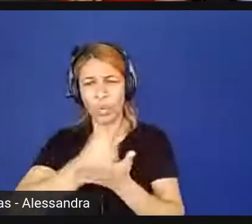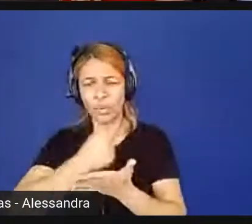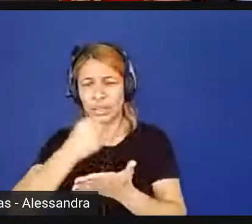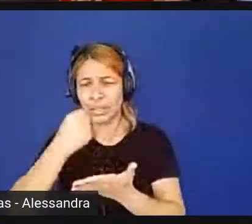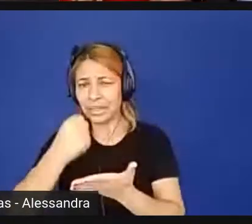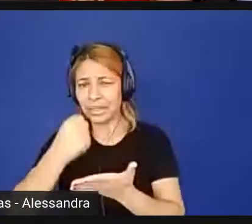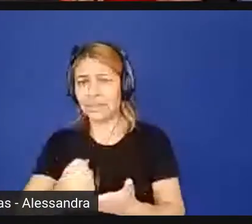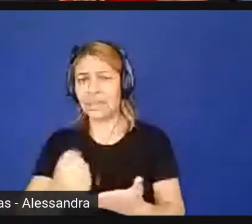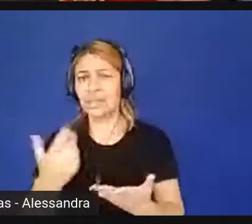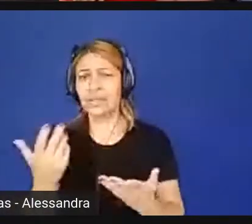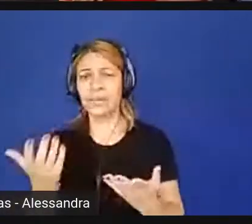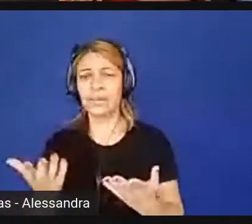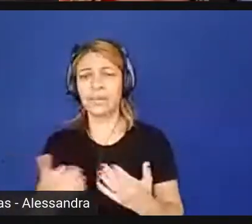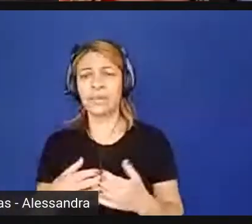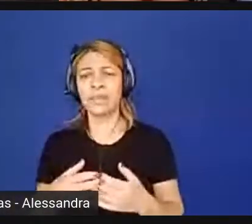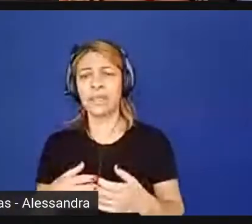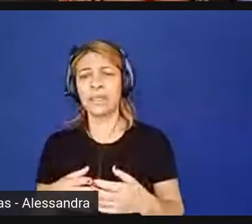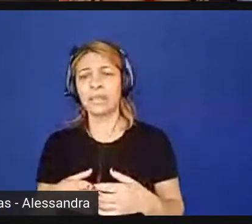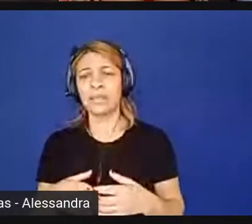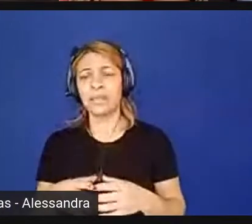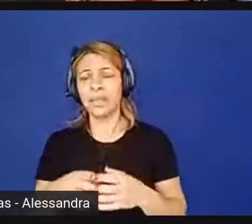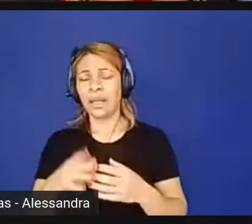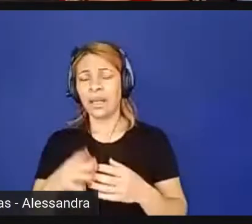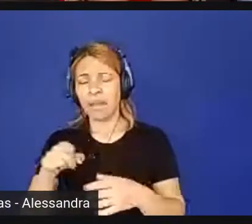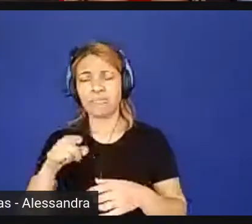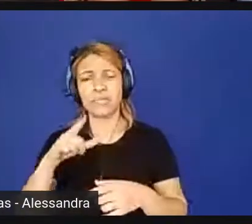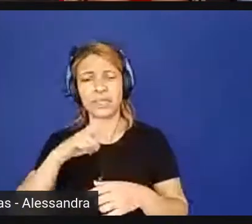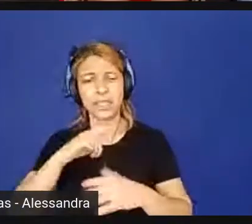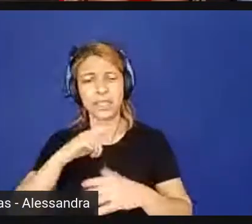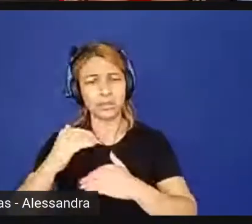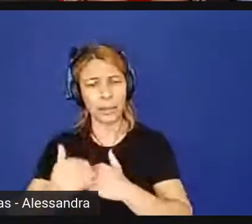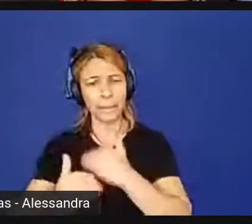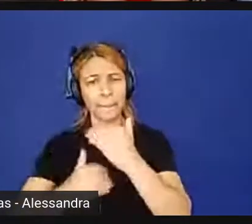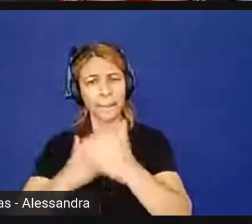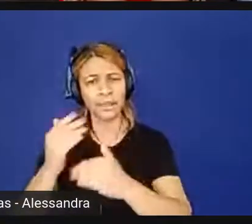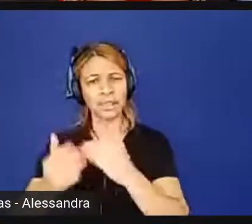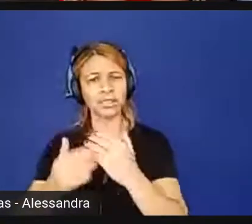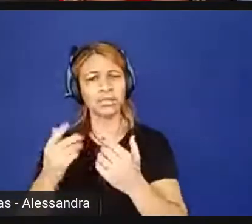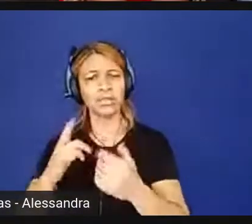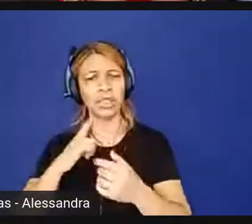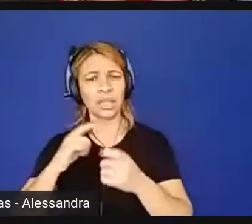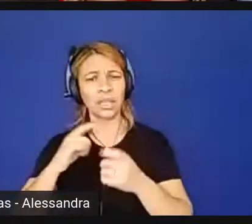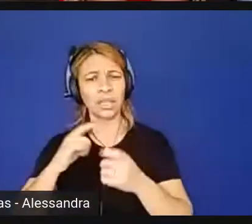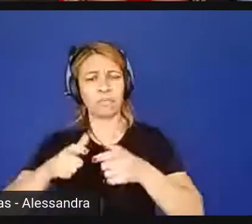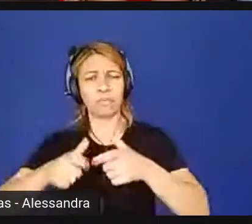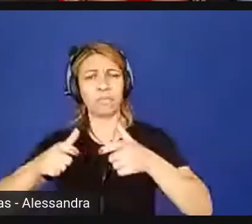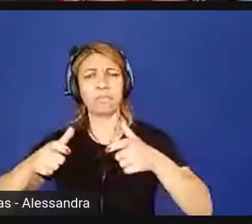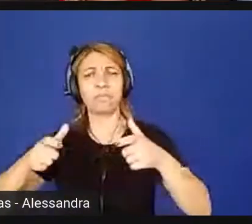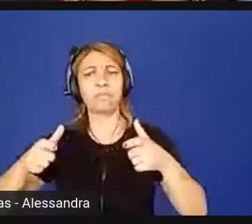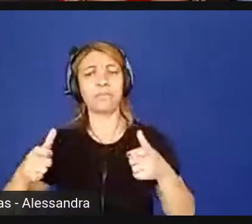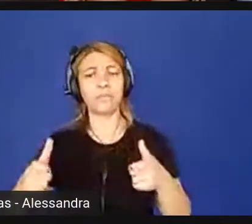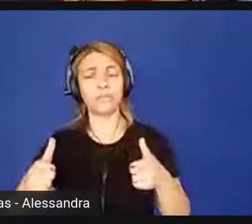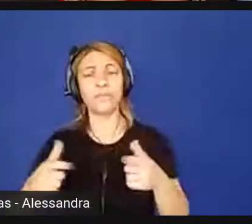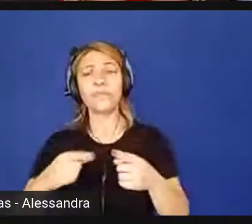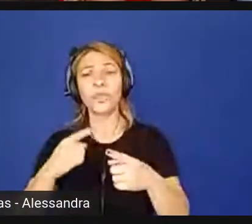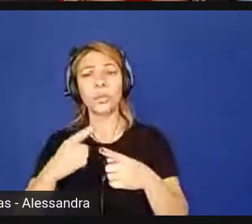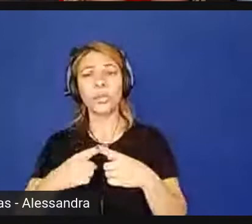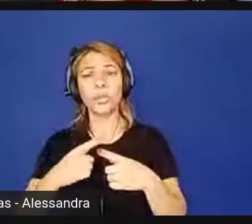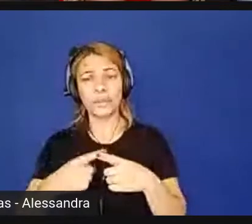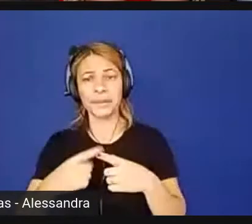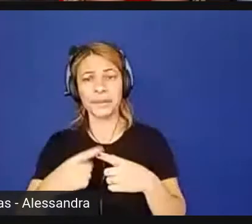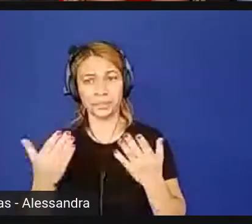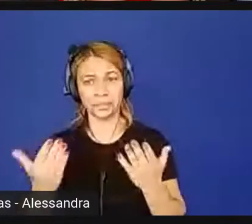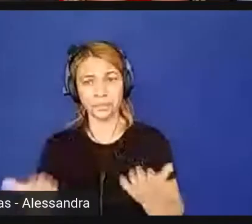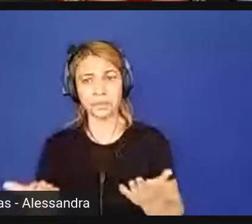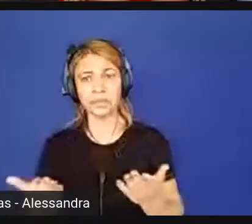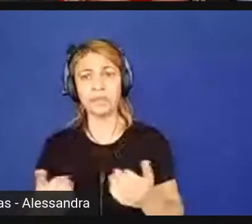integradas, ela está cada vez mais presente e vai aumentar. Porque, veja,